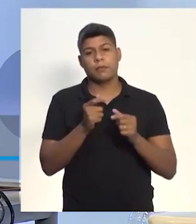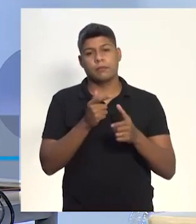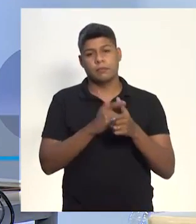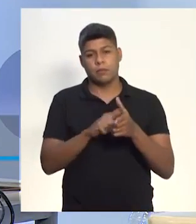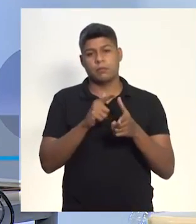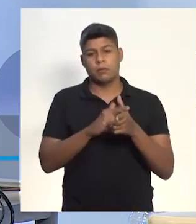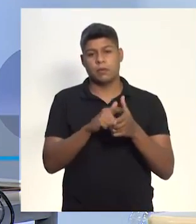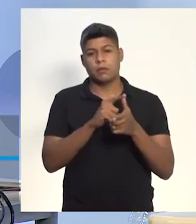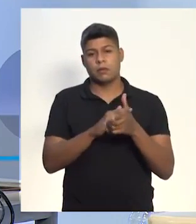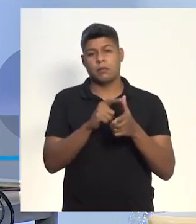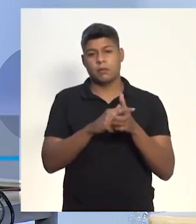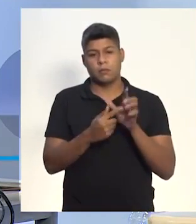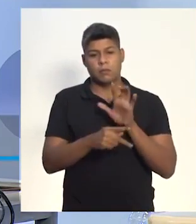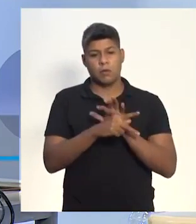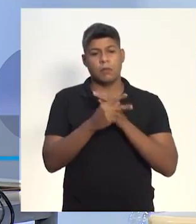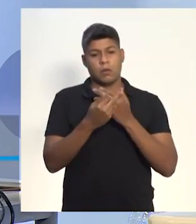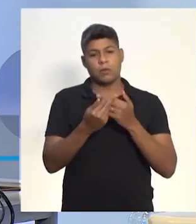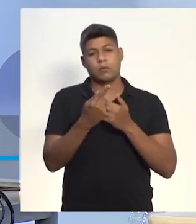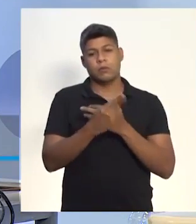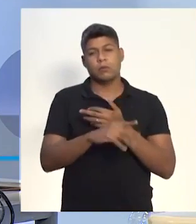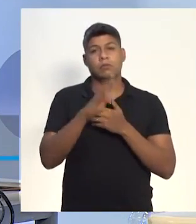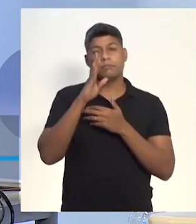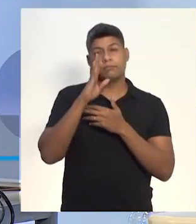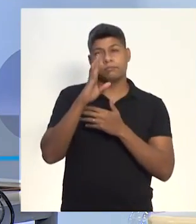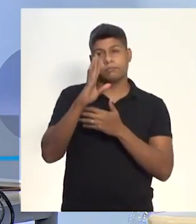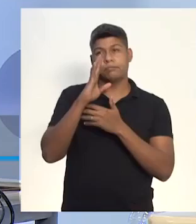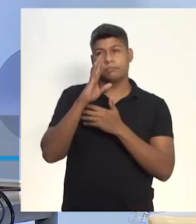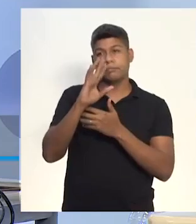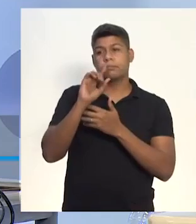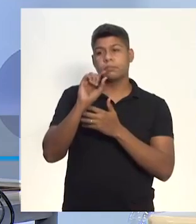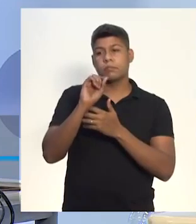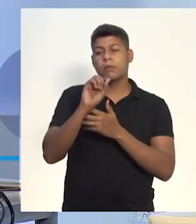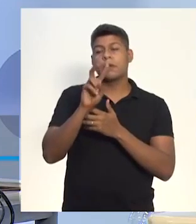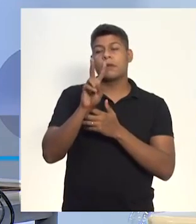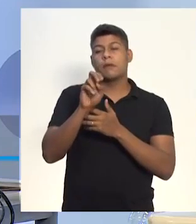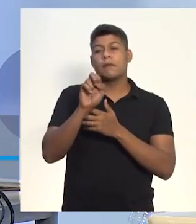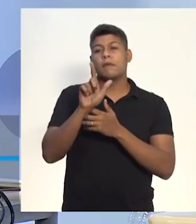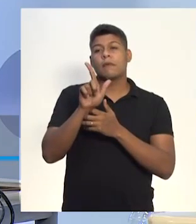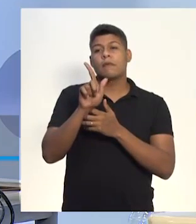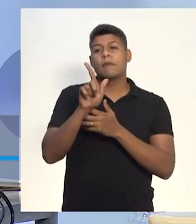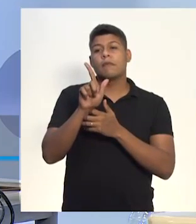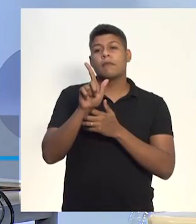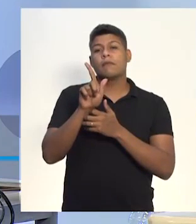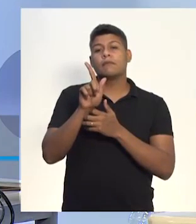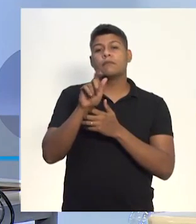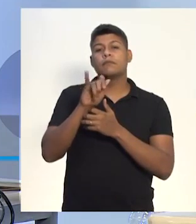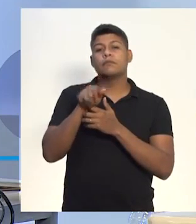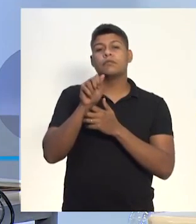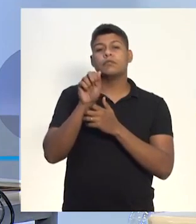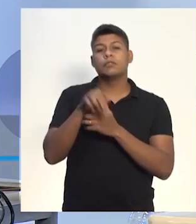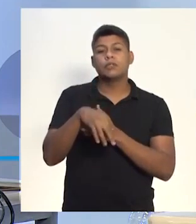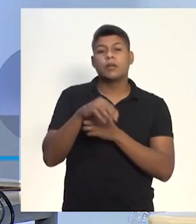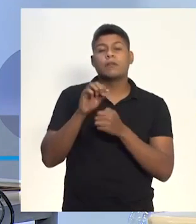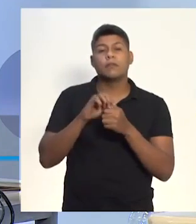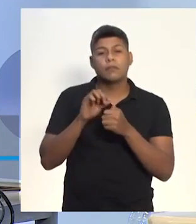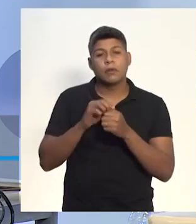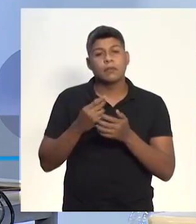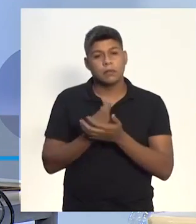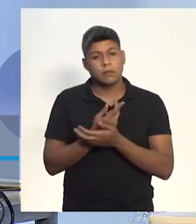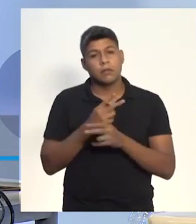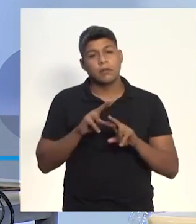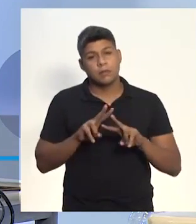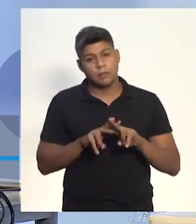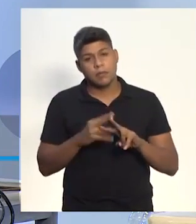por conta disso, que é a reflexão que Valjean faz quando ele acaba preso após